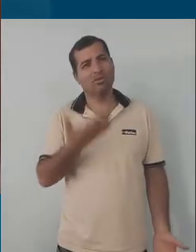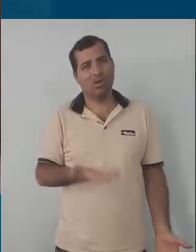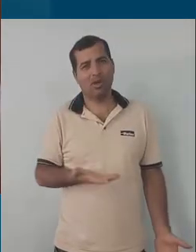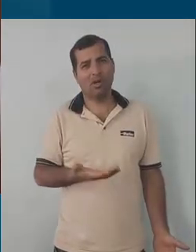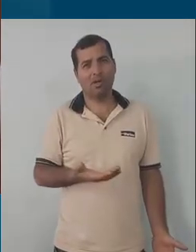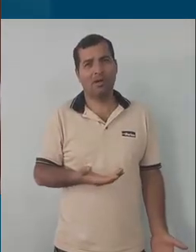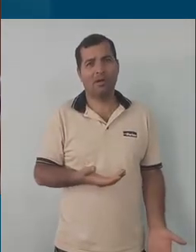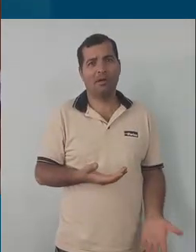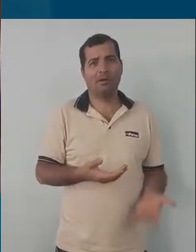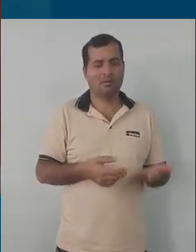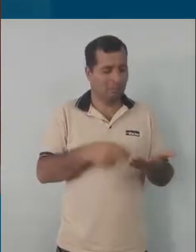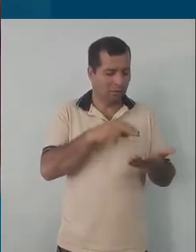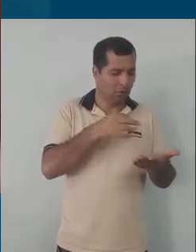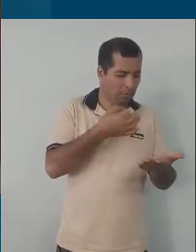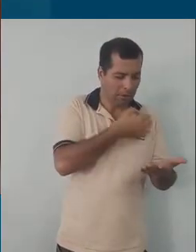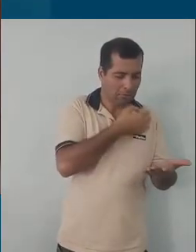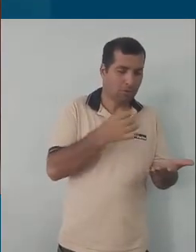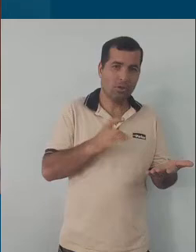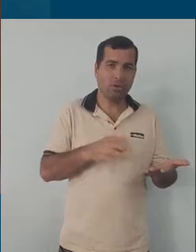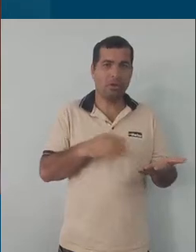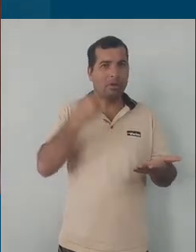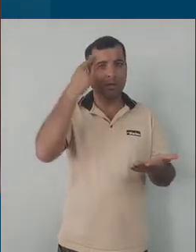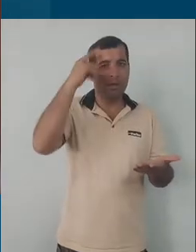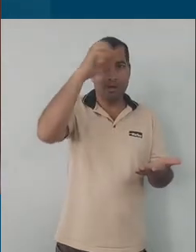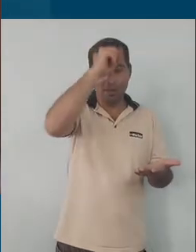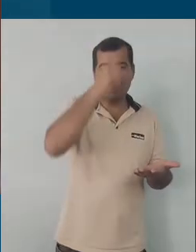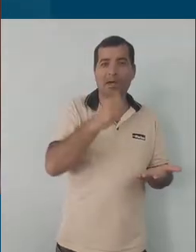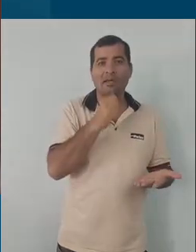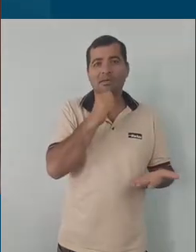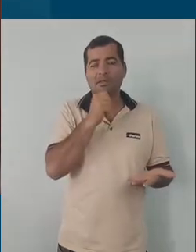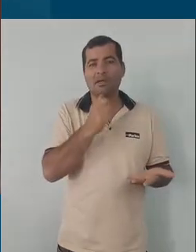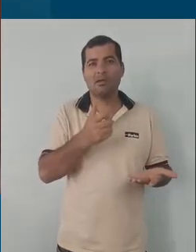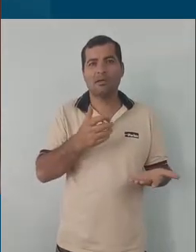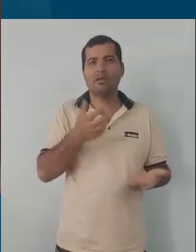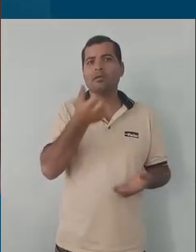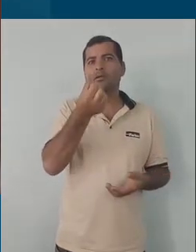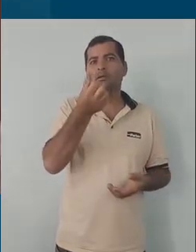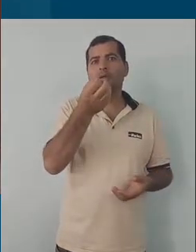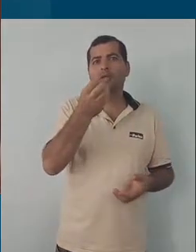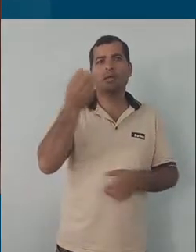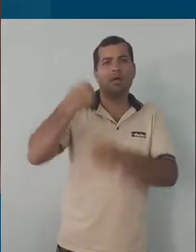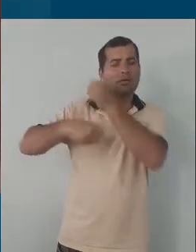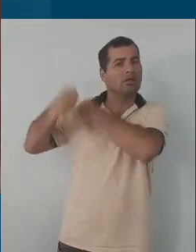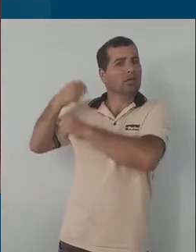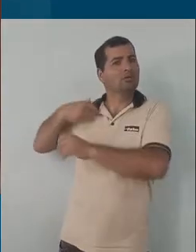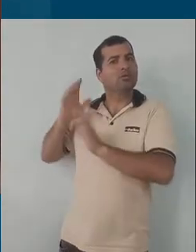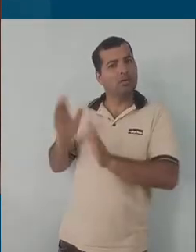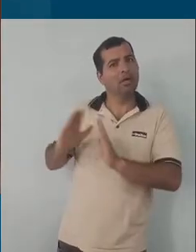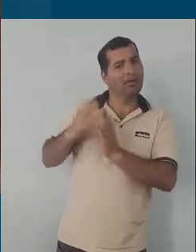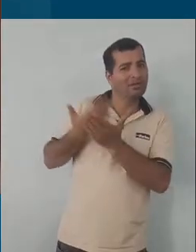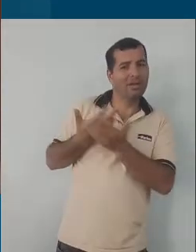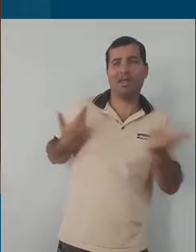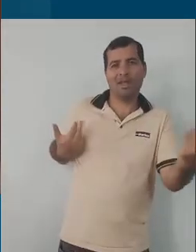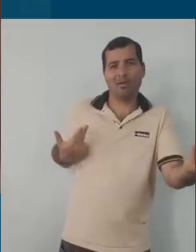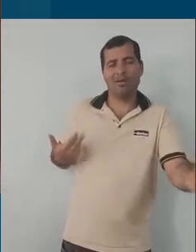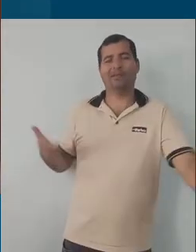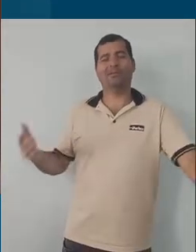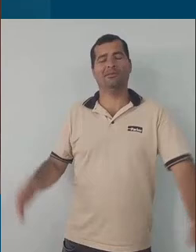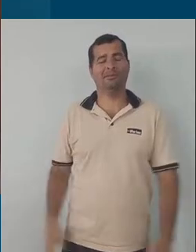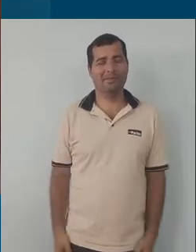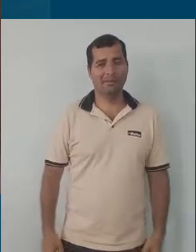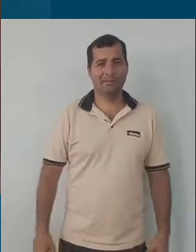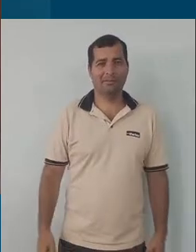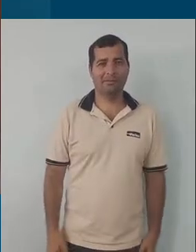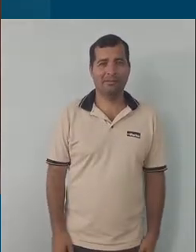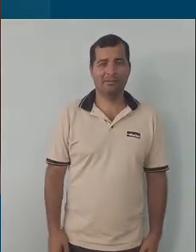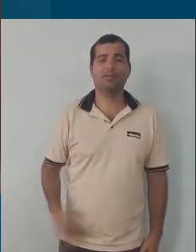texto escrito. Isso eu fiz na escola há quase 60 anos atrás, né? Então, hoje nós